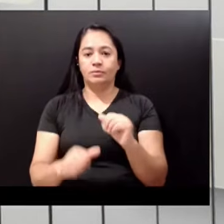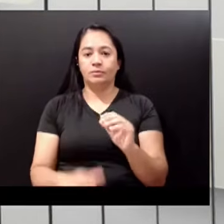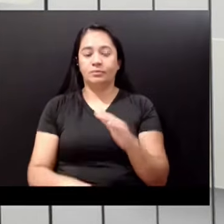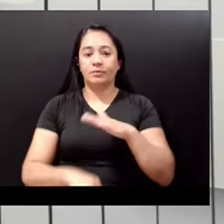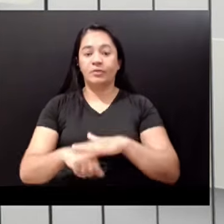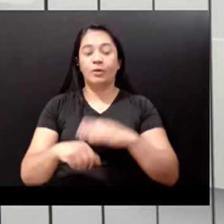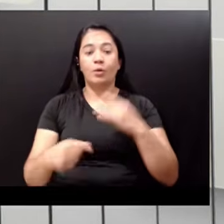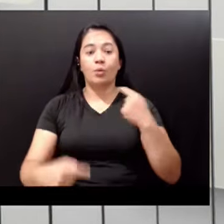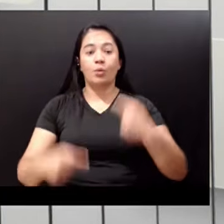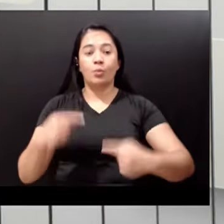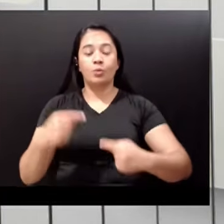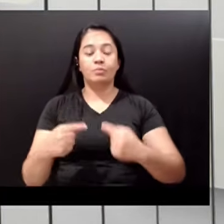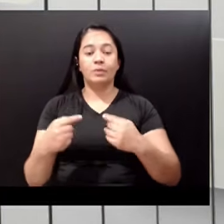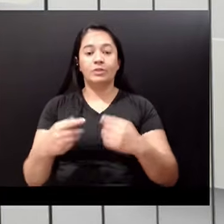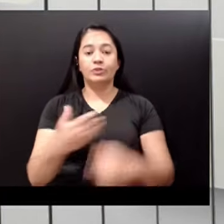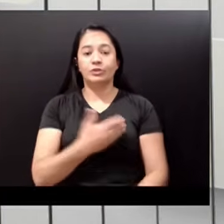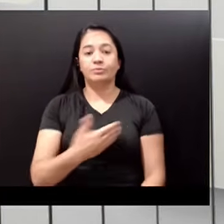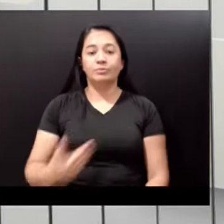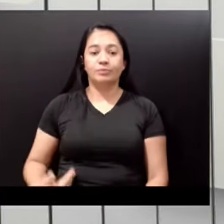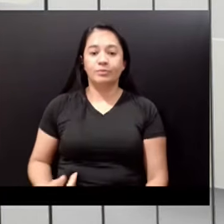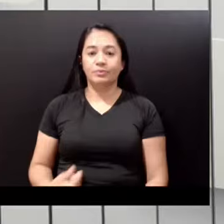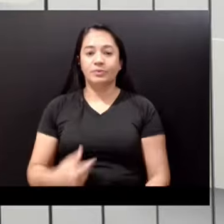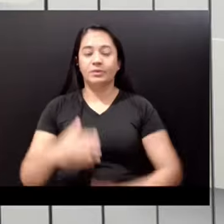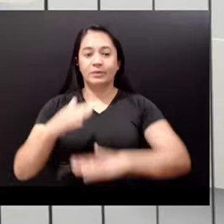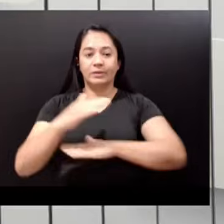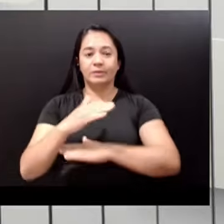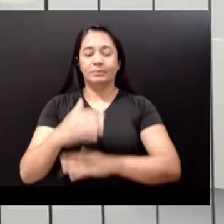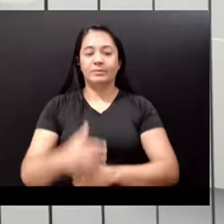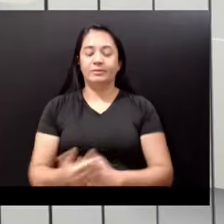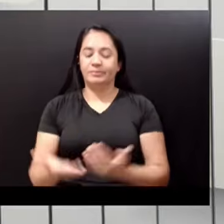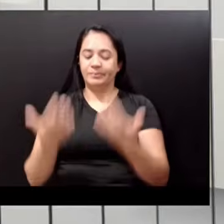no plenarinho da Câmara Municipal. Confira como foi.